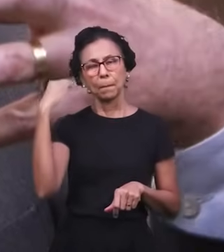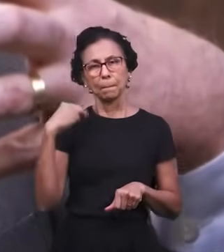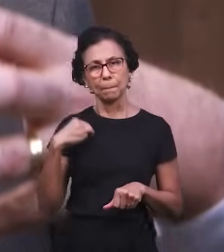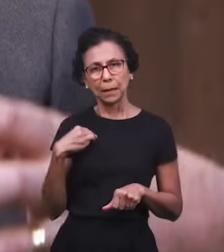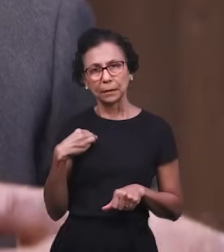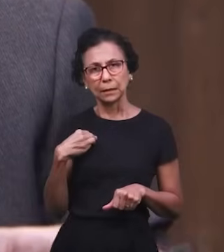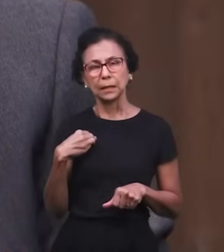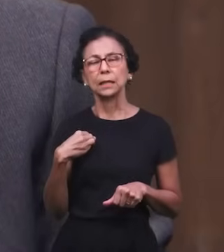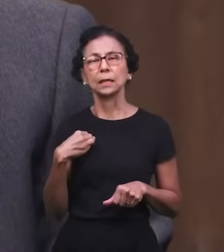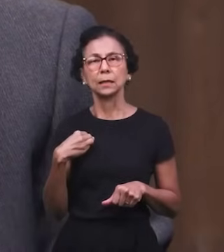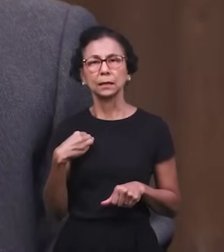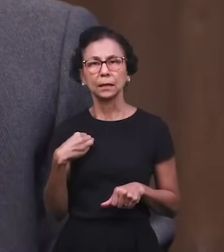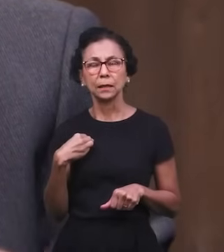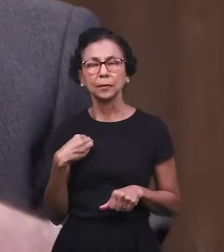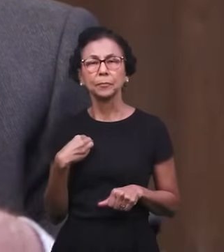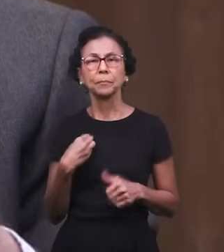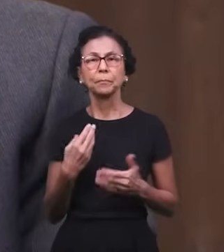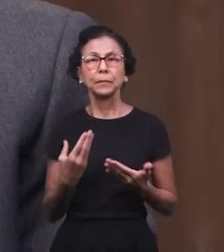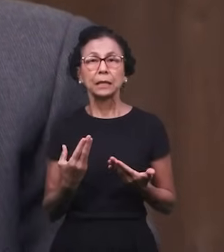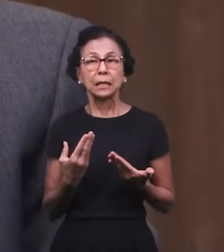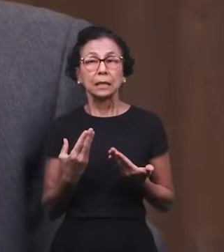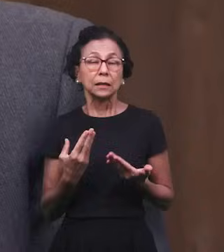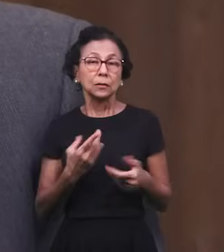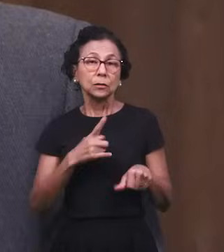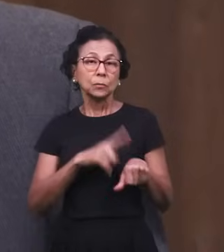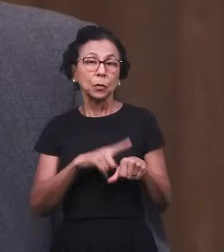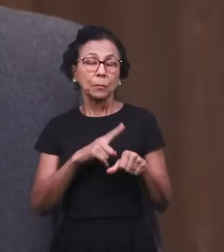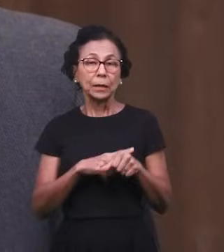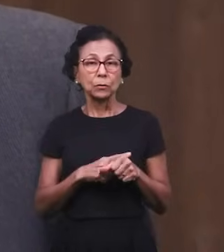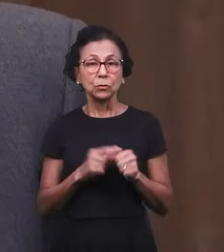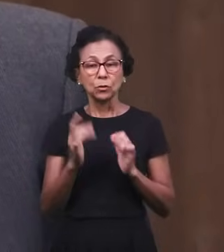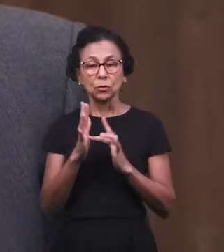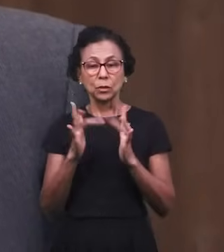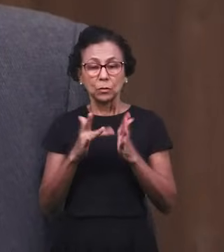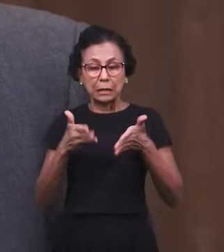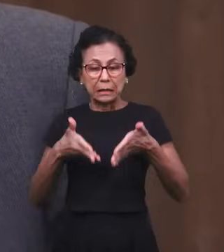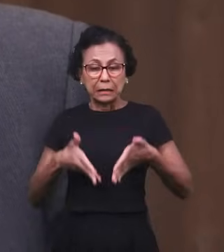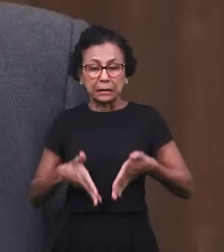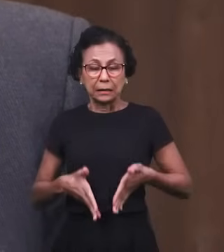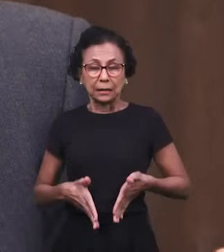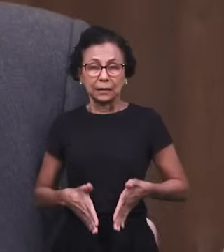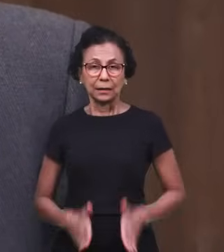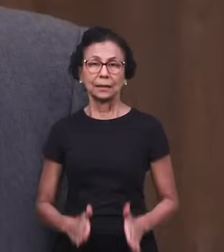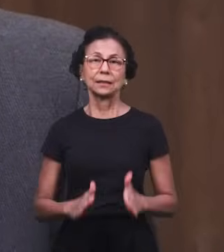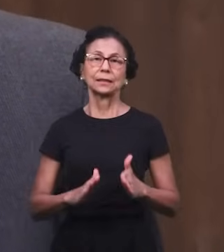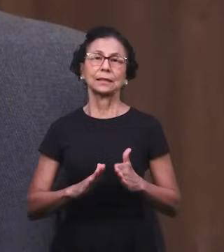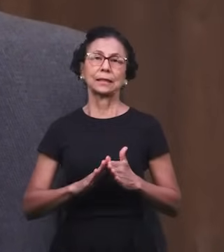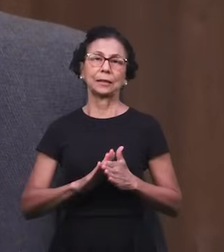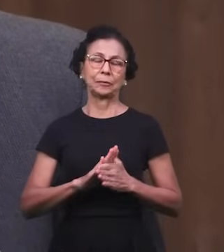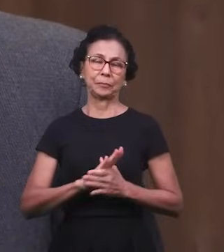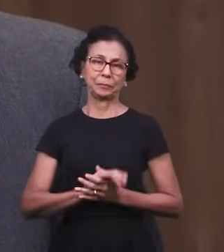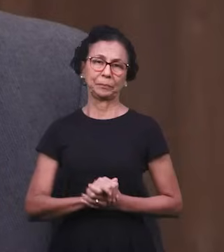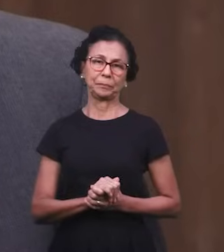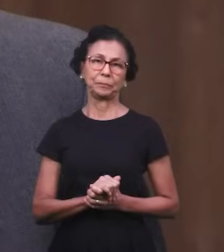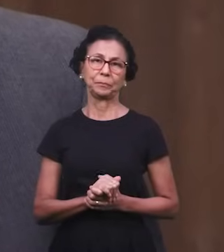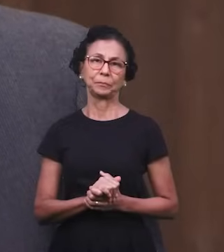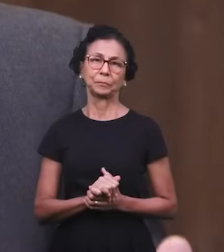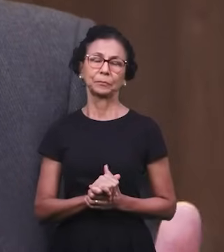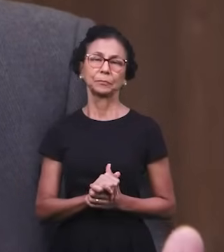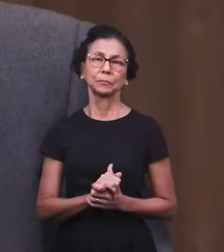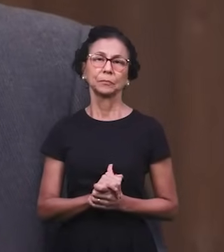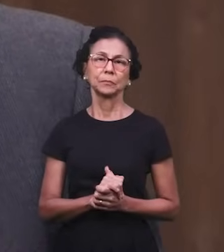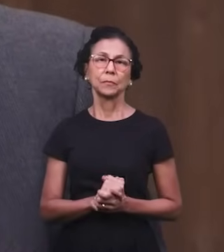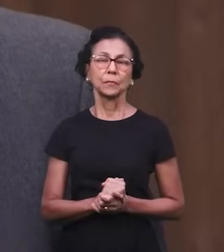a profecia se cumpra, e ali naquela noite, como nós já comentamos aqui, Wallace, Israel dormia.